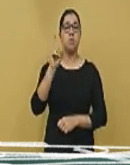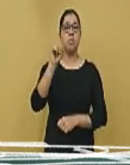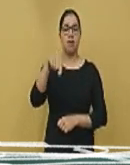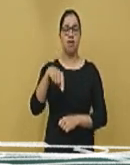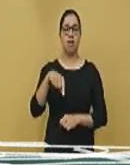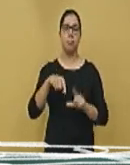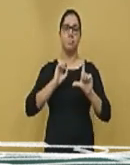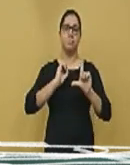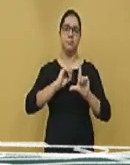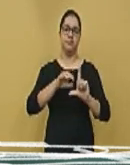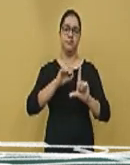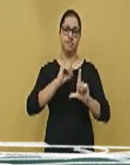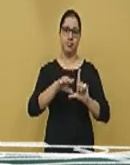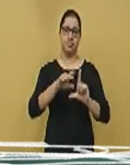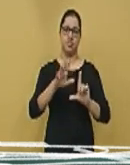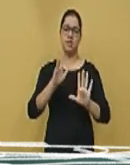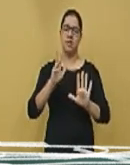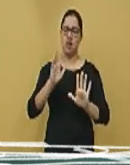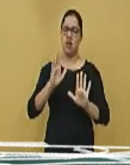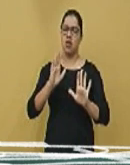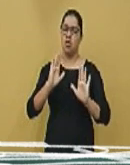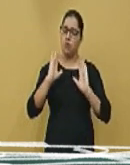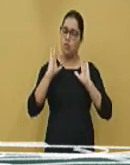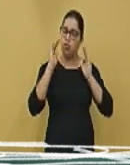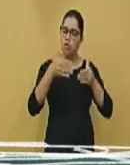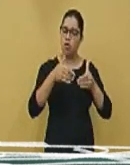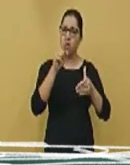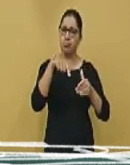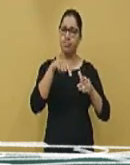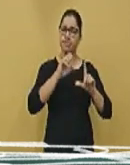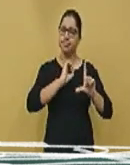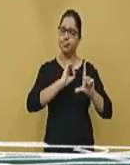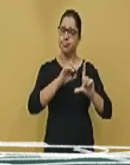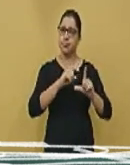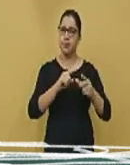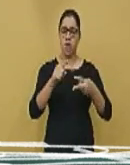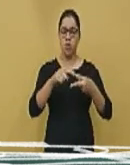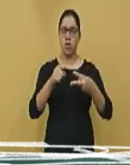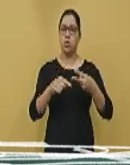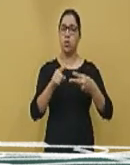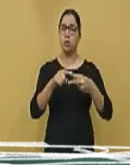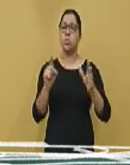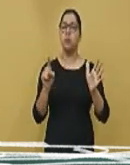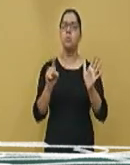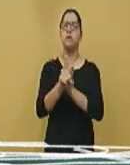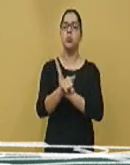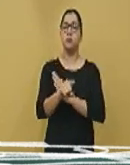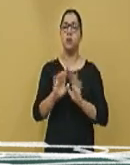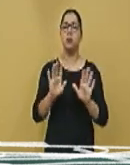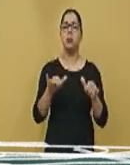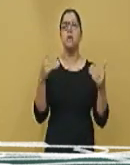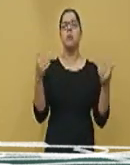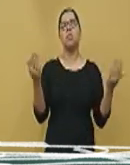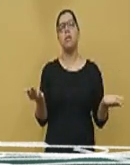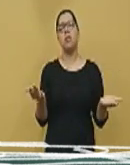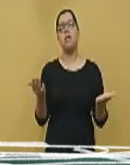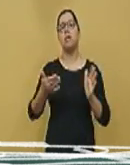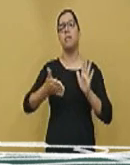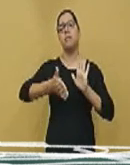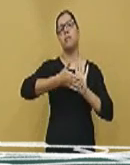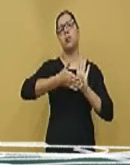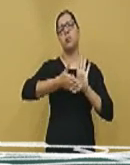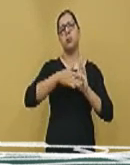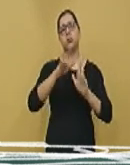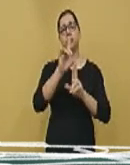licenciaturas, particularmente em relação às licenciaturas. Foram feitas duas questões aí relacionadas a qual é a proposta da